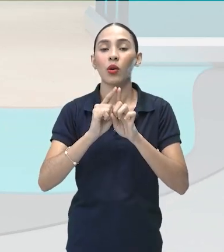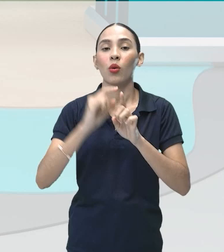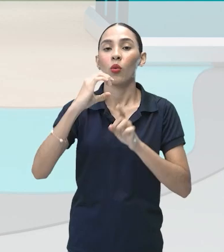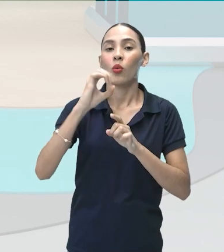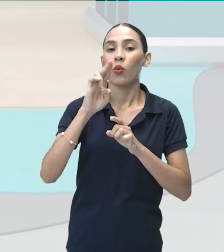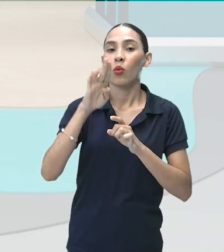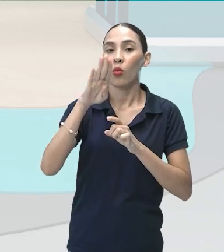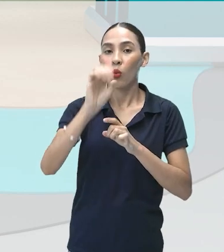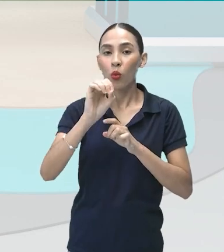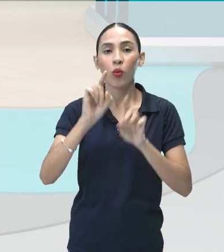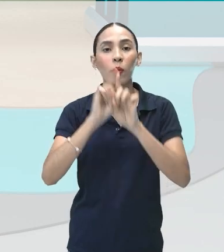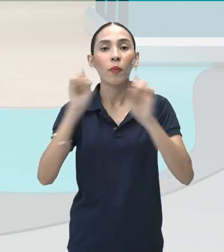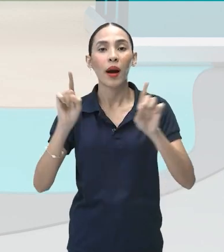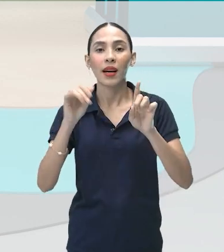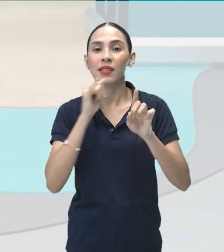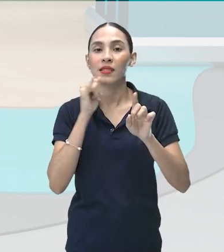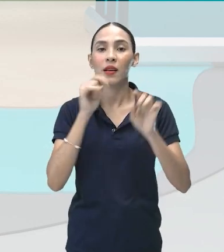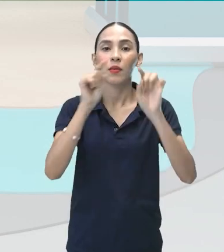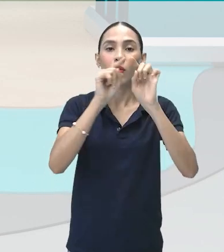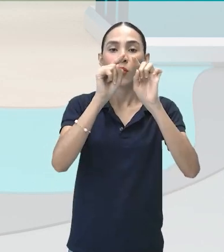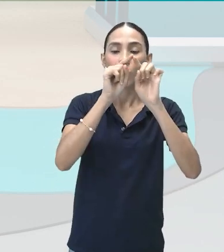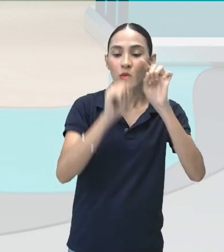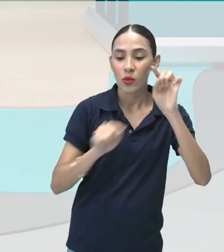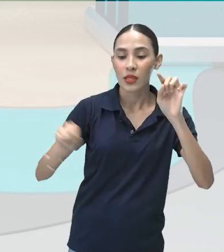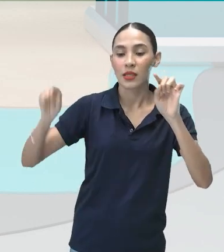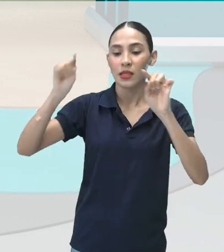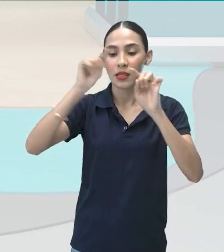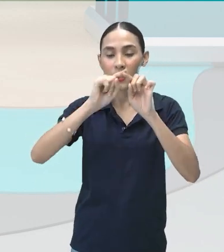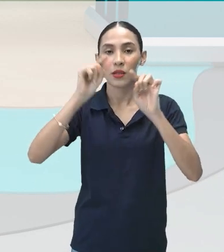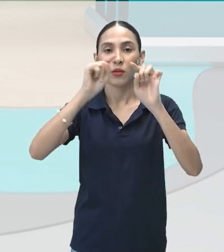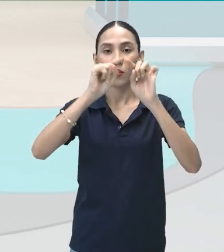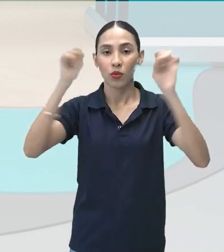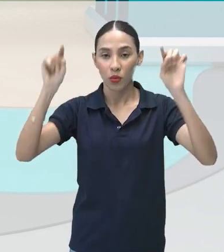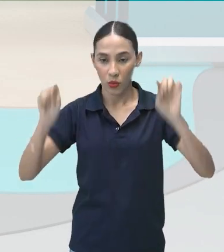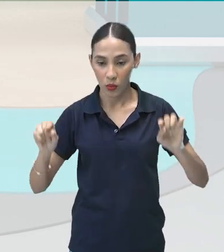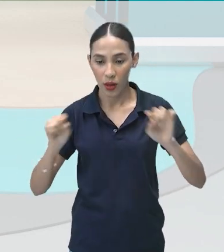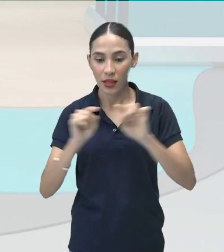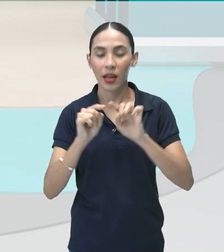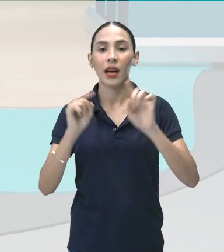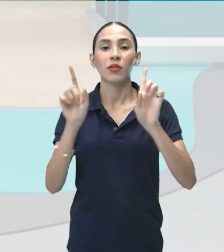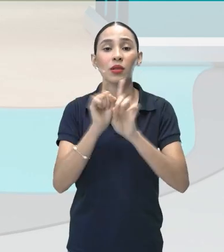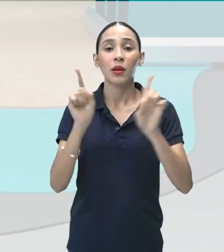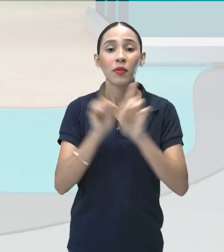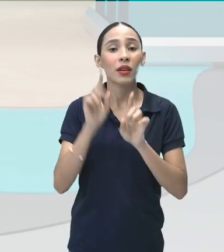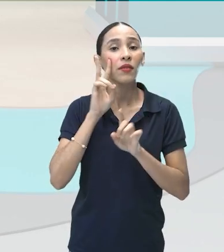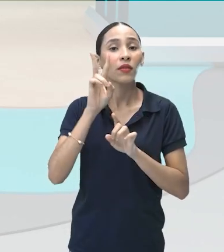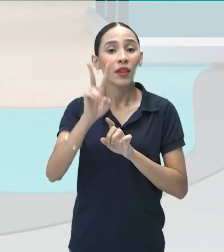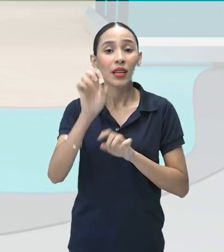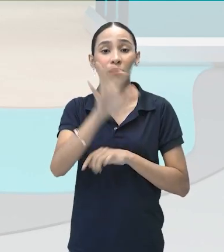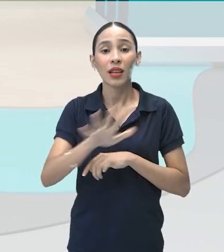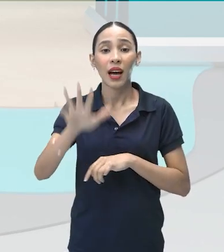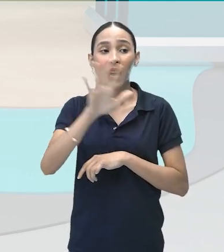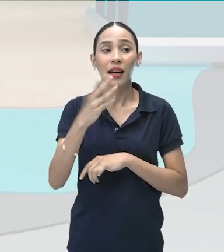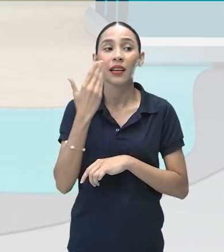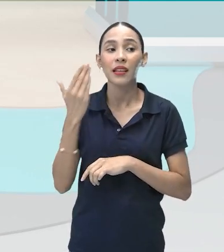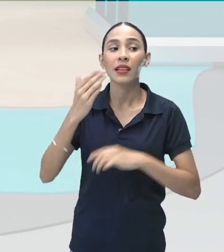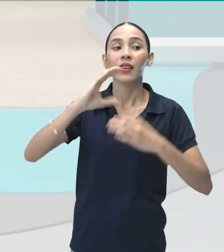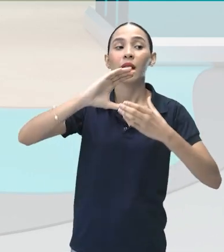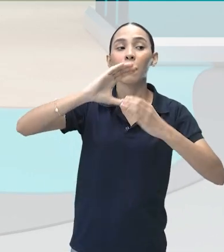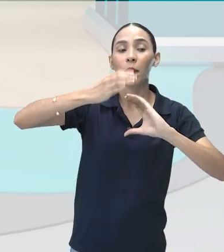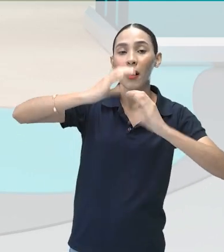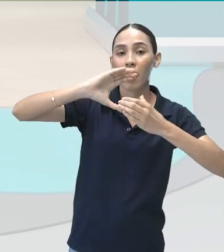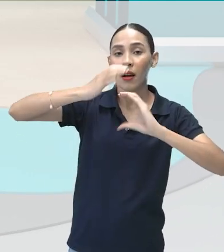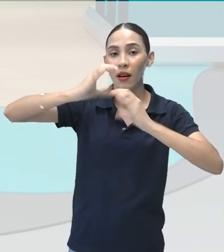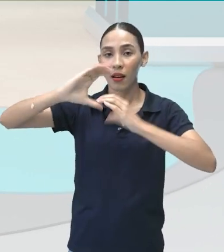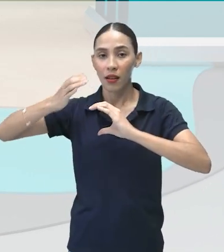dessa essência era o quê? O círculo, o quadrado, o retângulo, o triângulo, e como nós estamos vendo também no nosso cenário, que apresentam